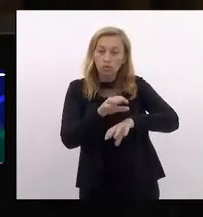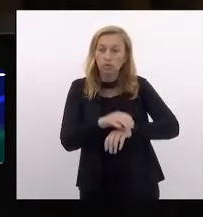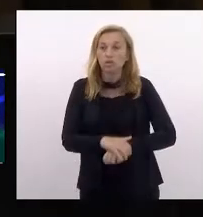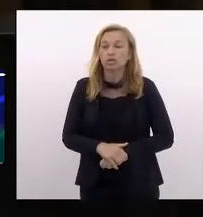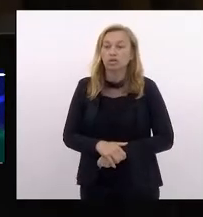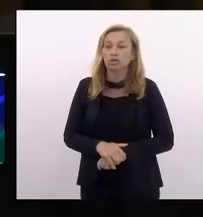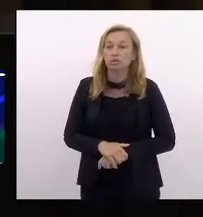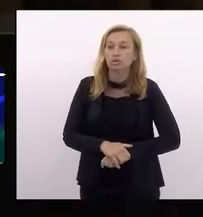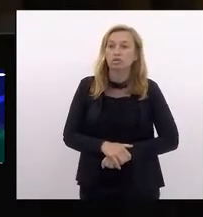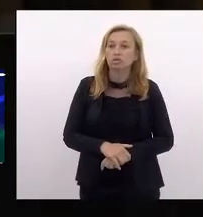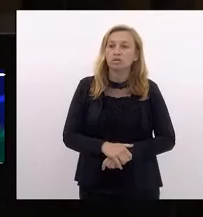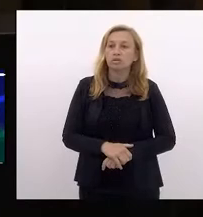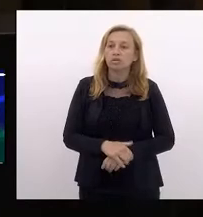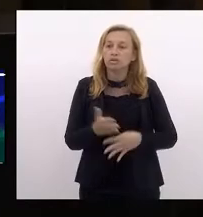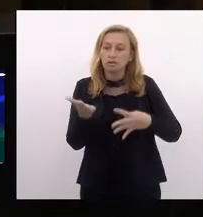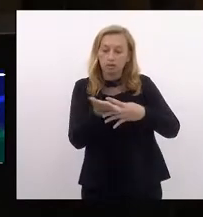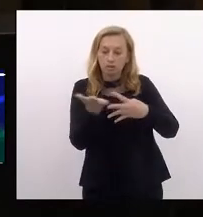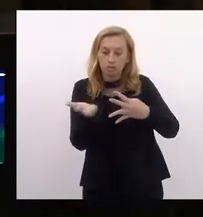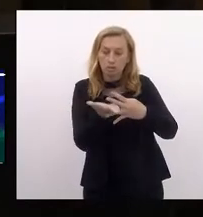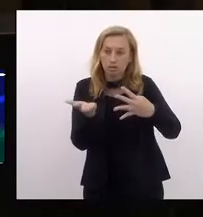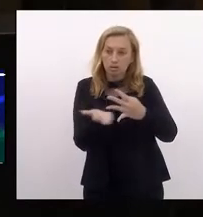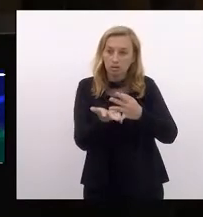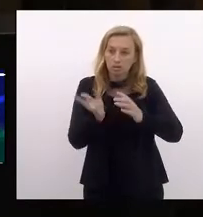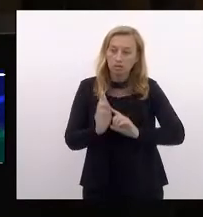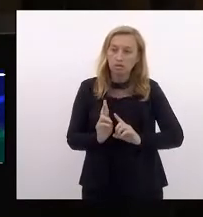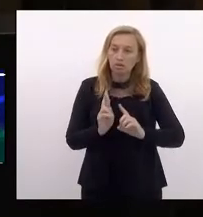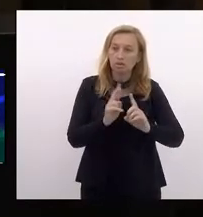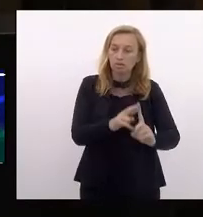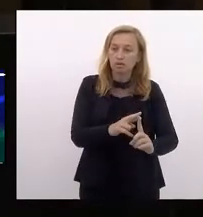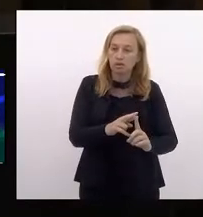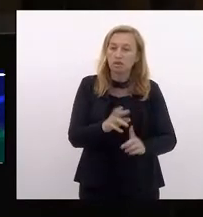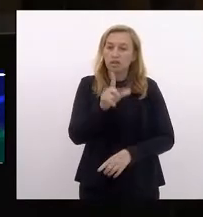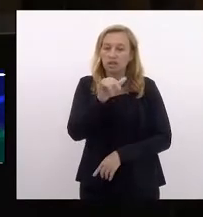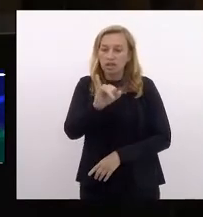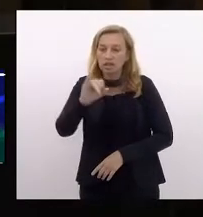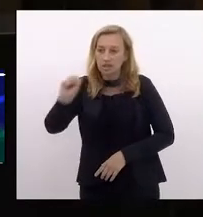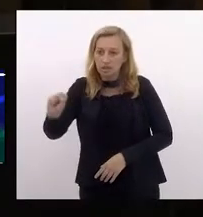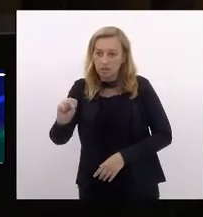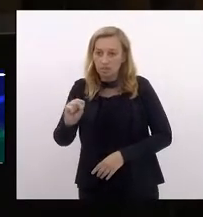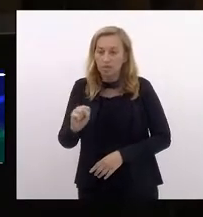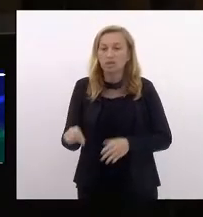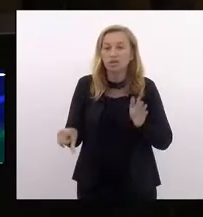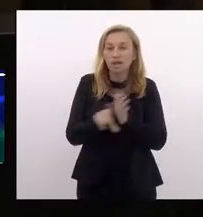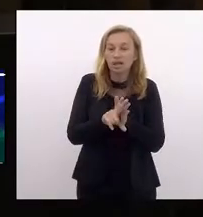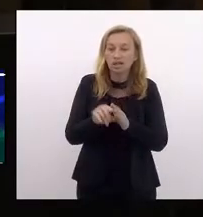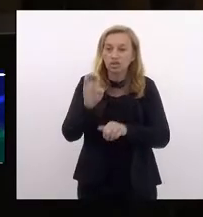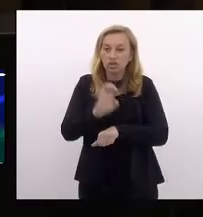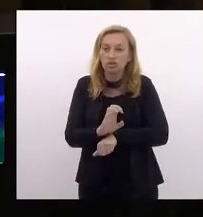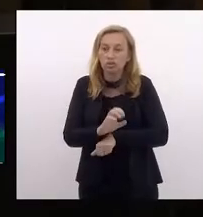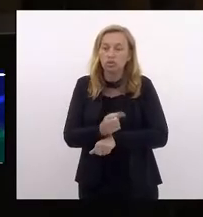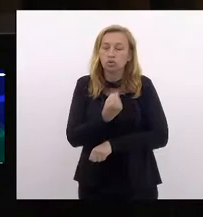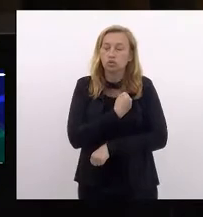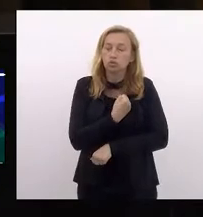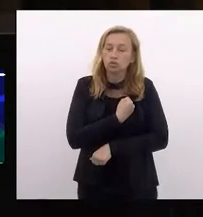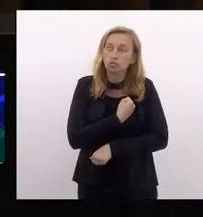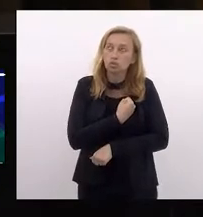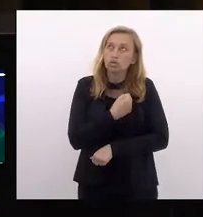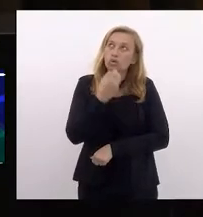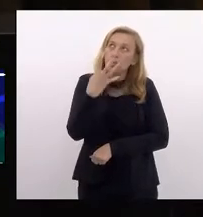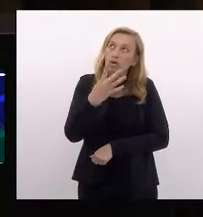seriam parcelas referentes ao adicional de ICMS da lei estadual de nº